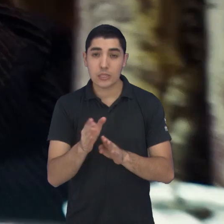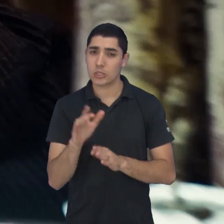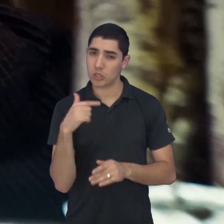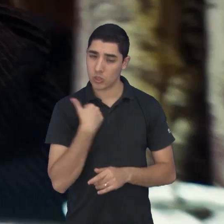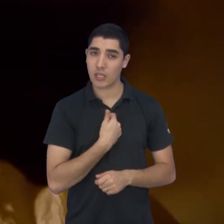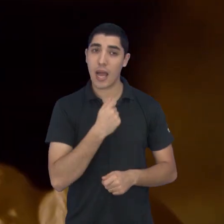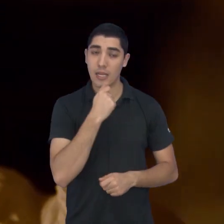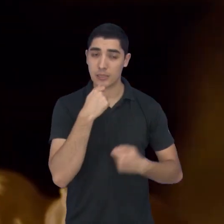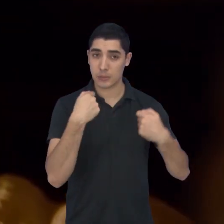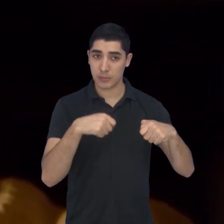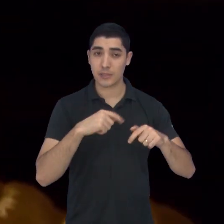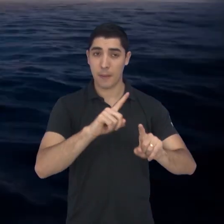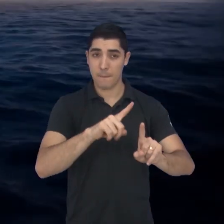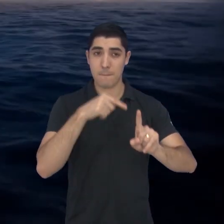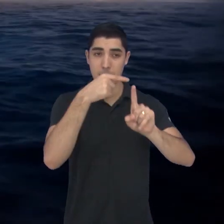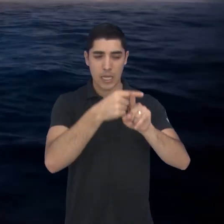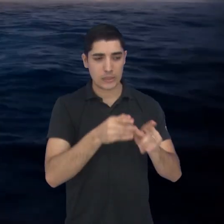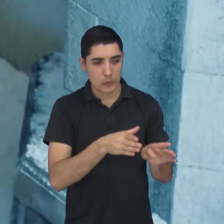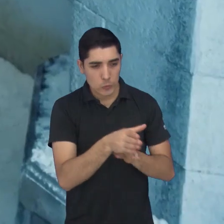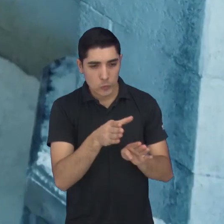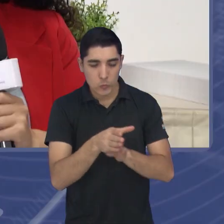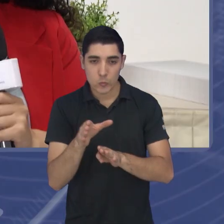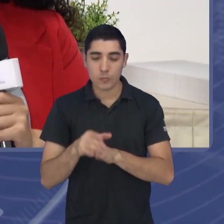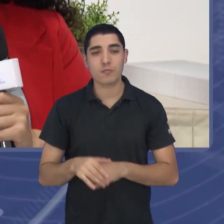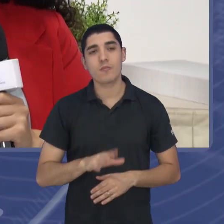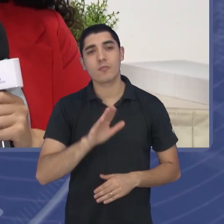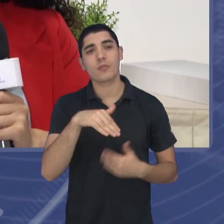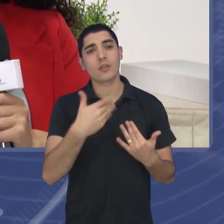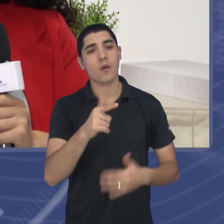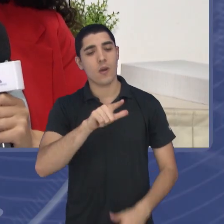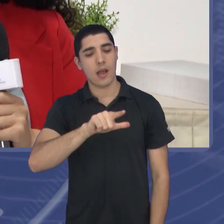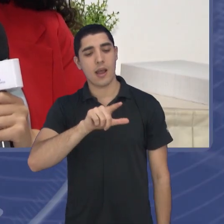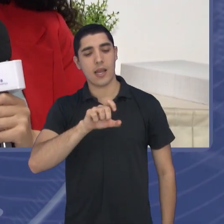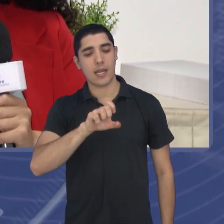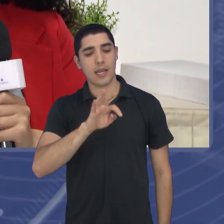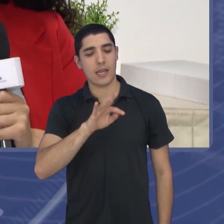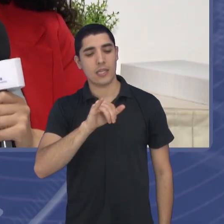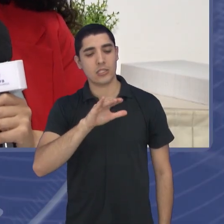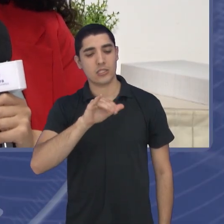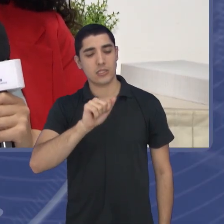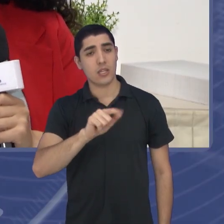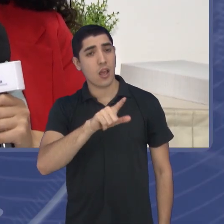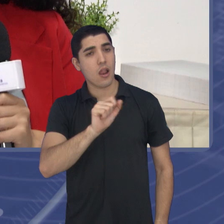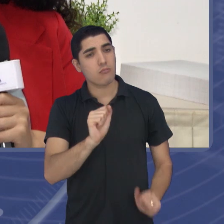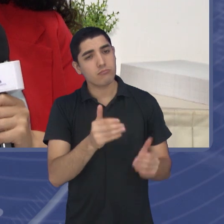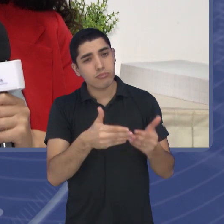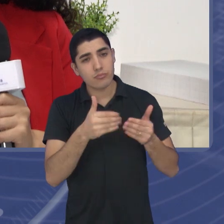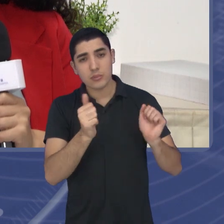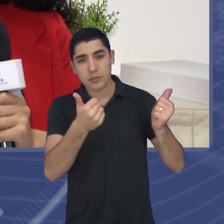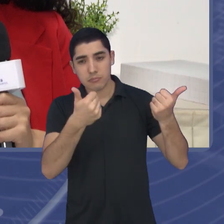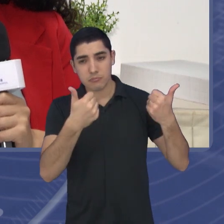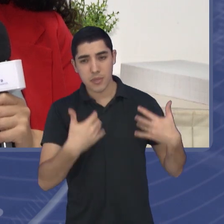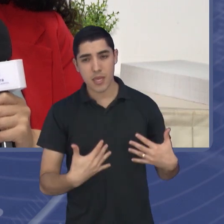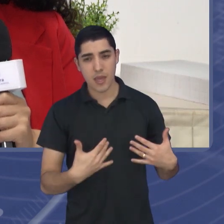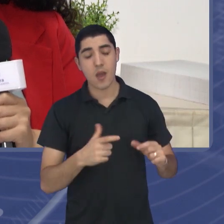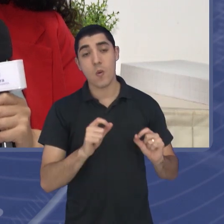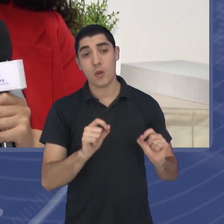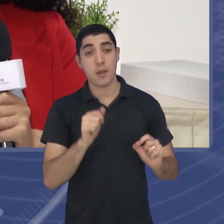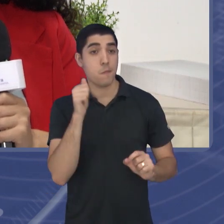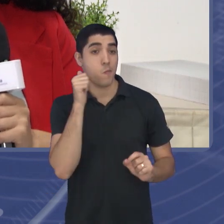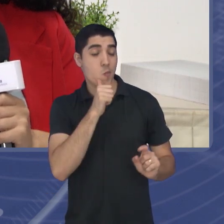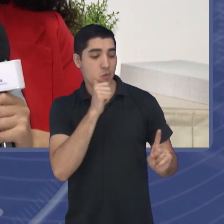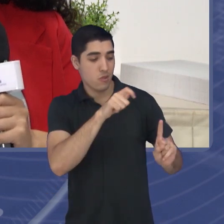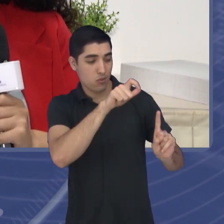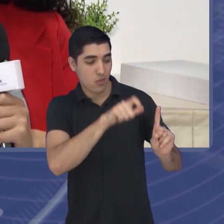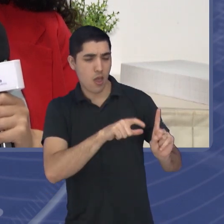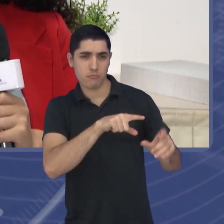largos sobre isso. E eu queria que a Letícia discorresse justamente sobre esse assunto, né? A liberdade feminina,